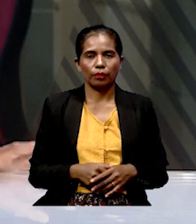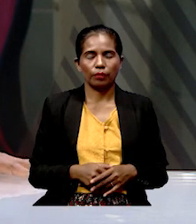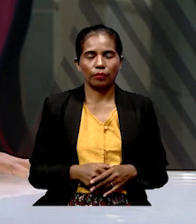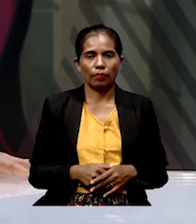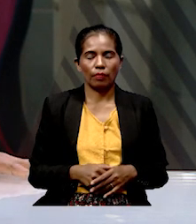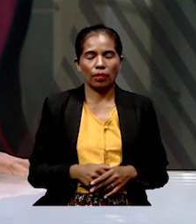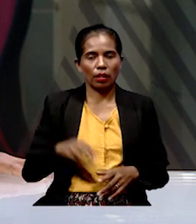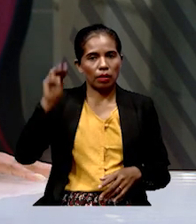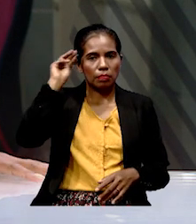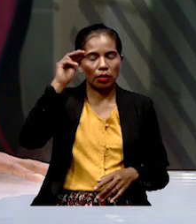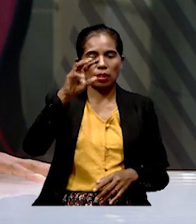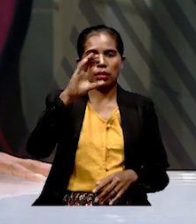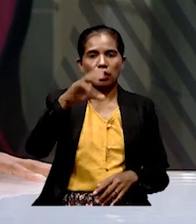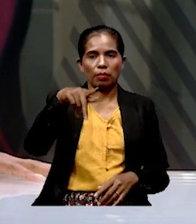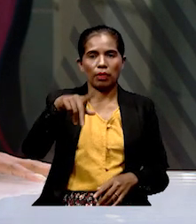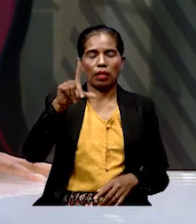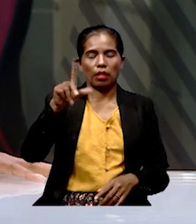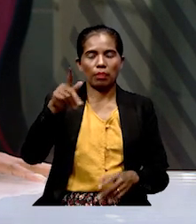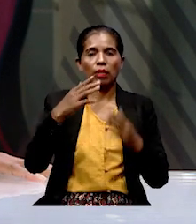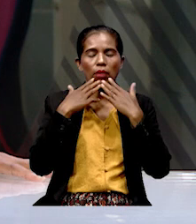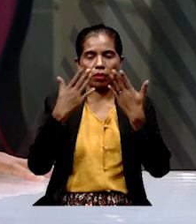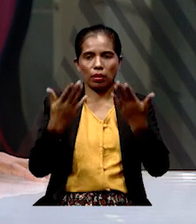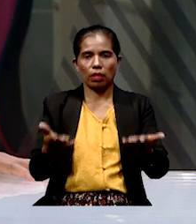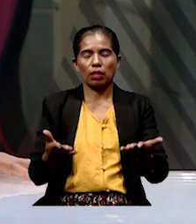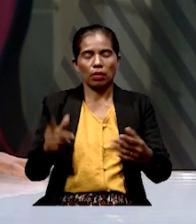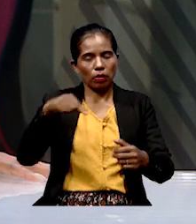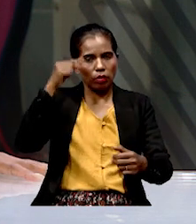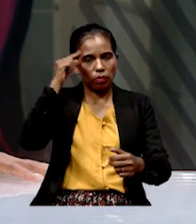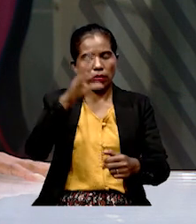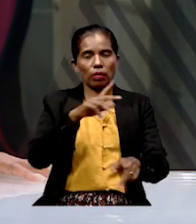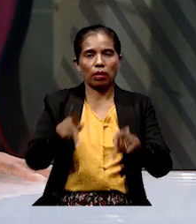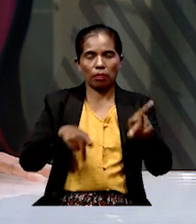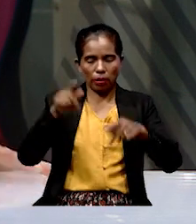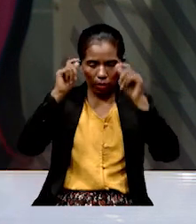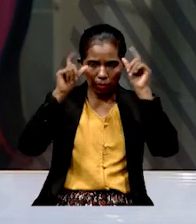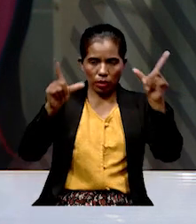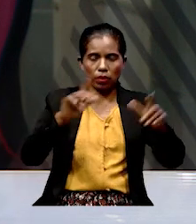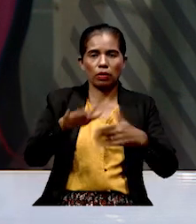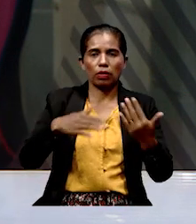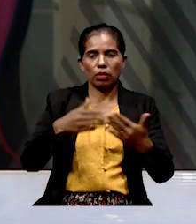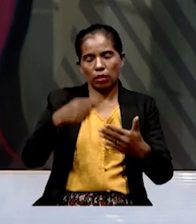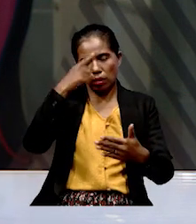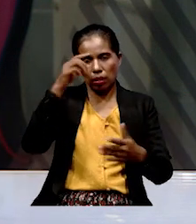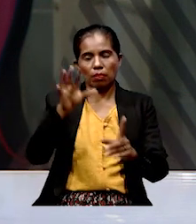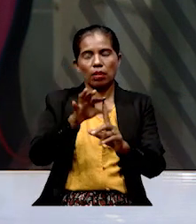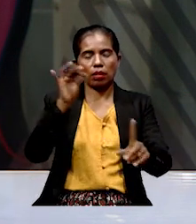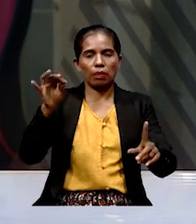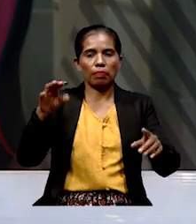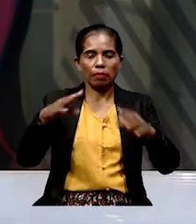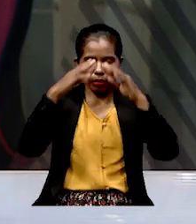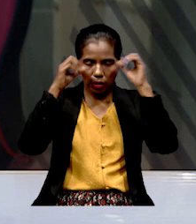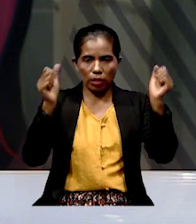Missão Observação Eleitoral CPLP, a teu agradecimento, ba governo no povo Timor-Leste Tomag, também eleição presidencial ao